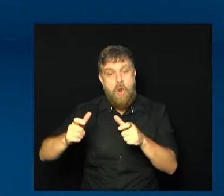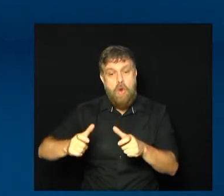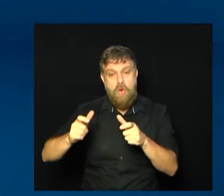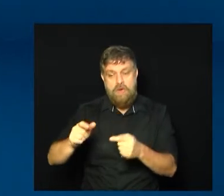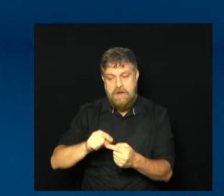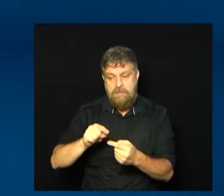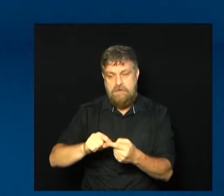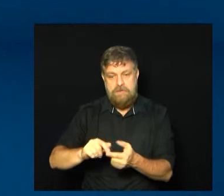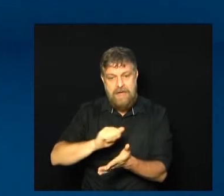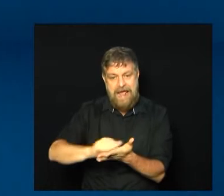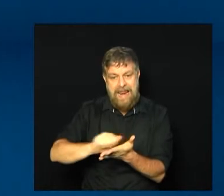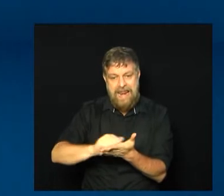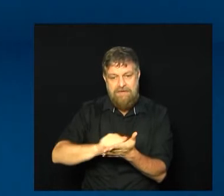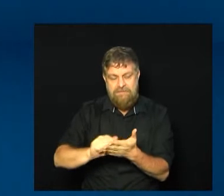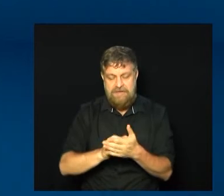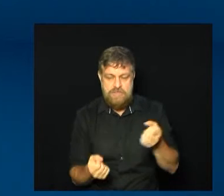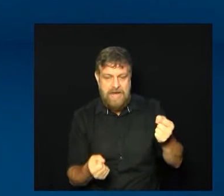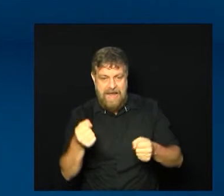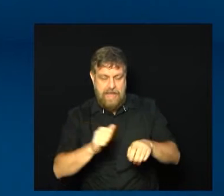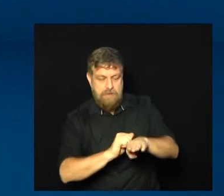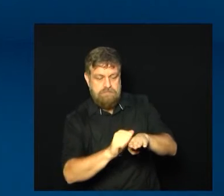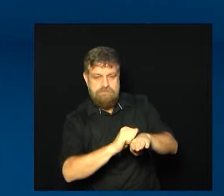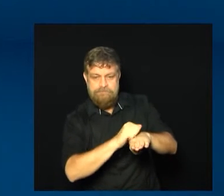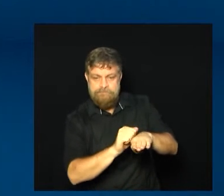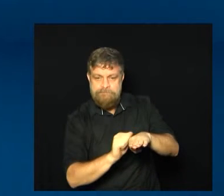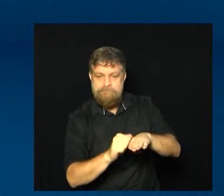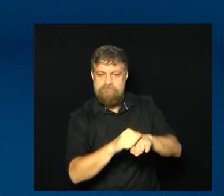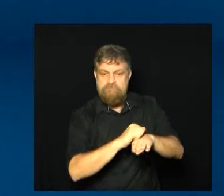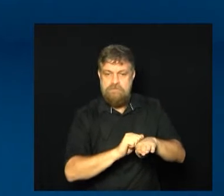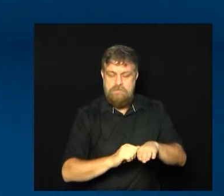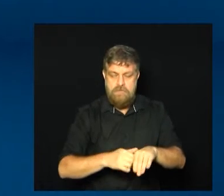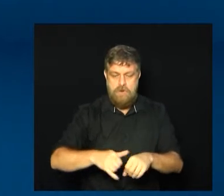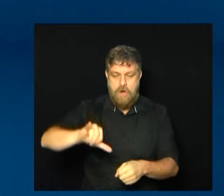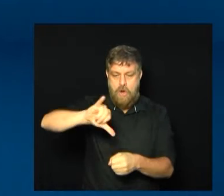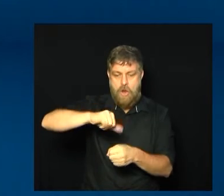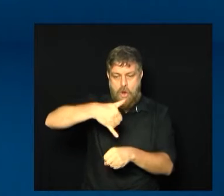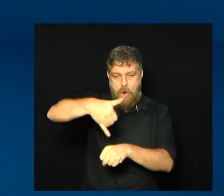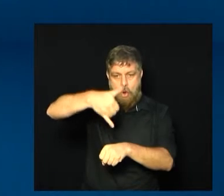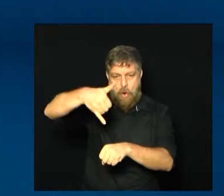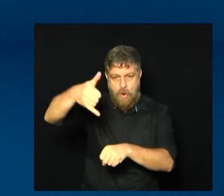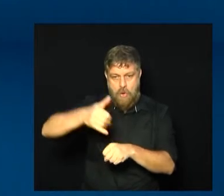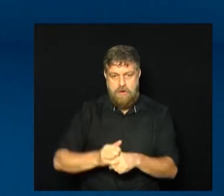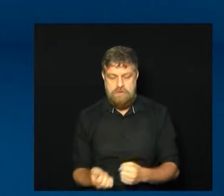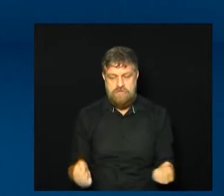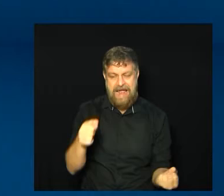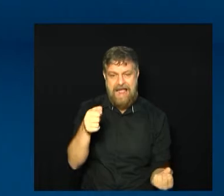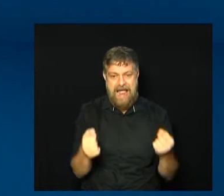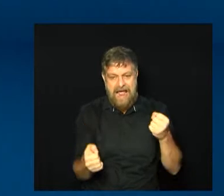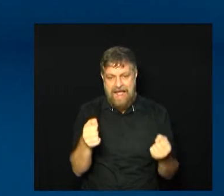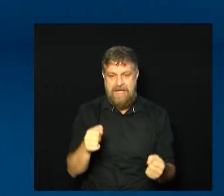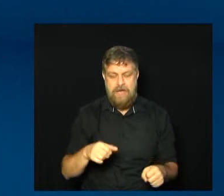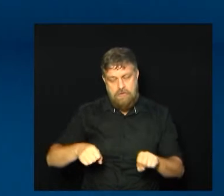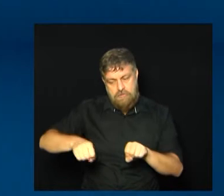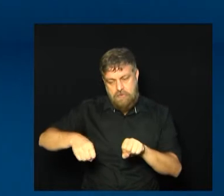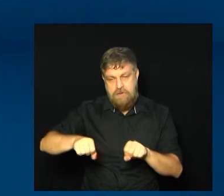à lavagem, lubrificação, limpeza, polimento, troca de óleo e serviços afins de veículos